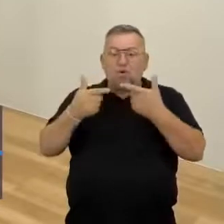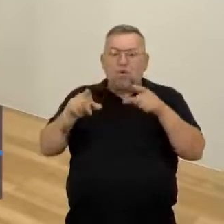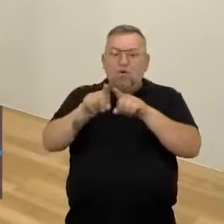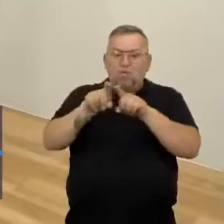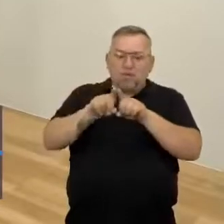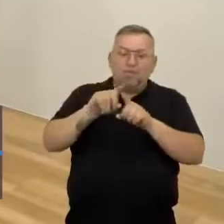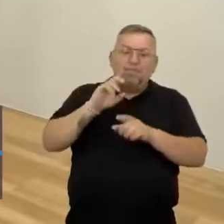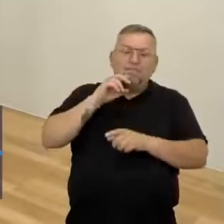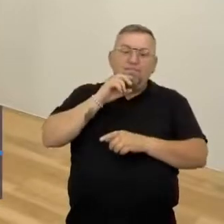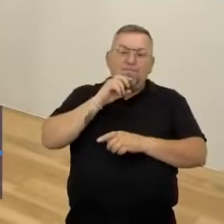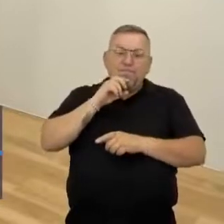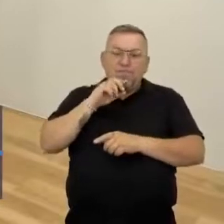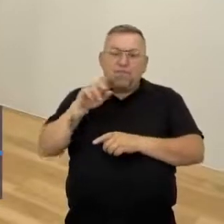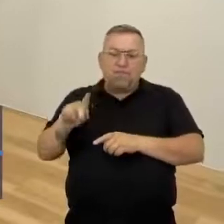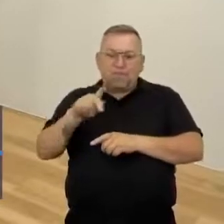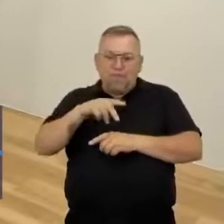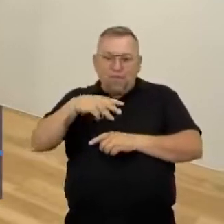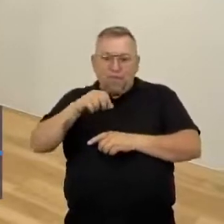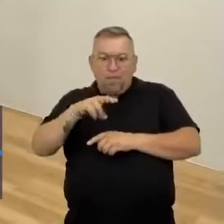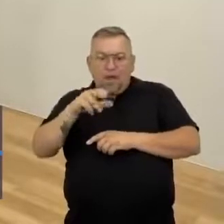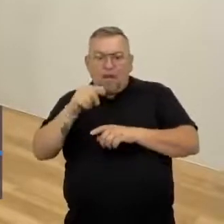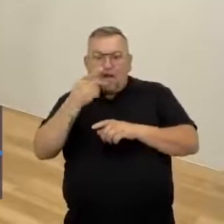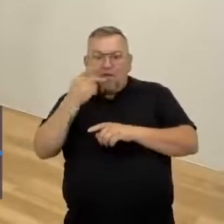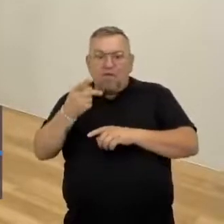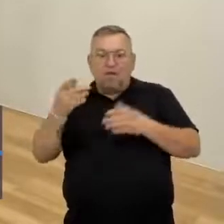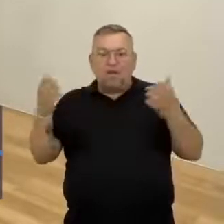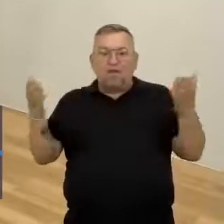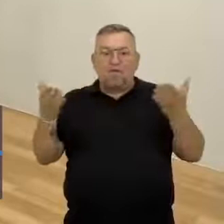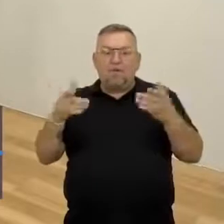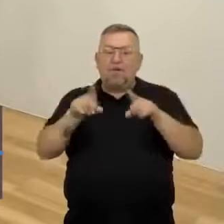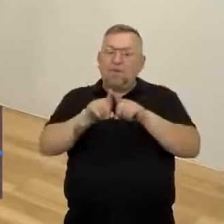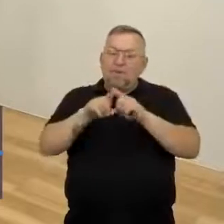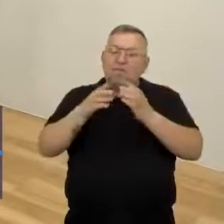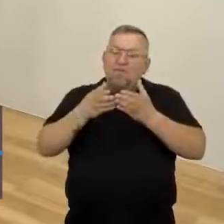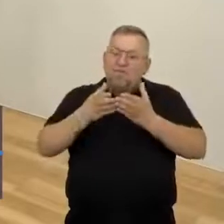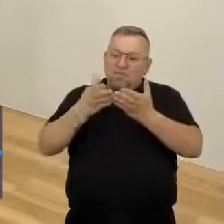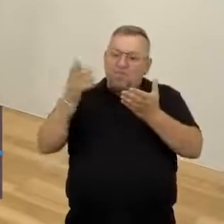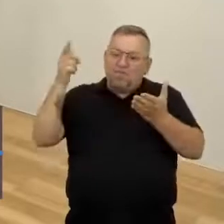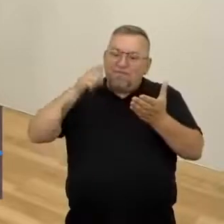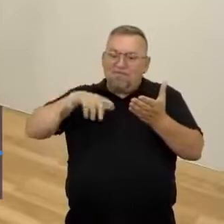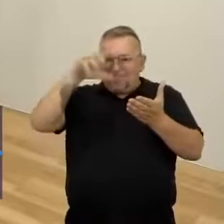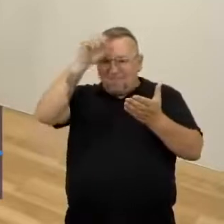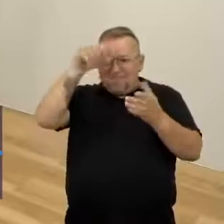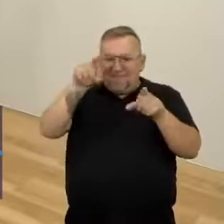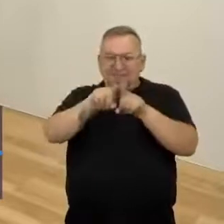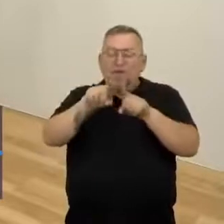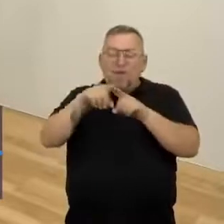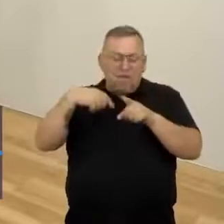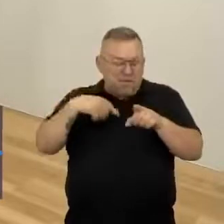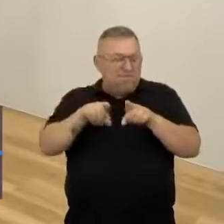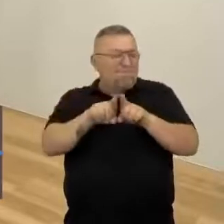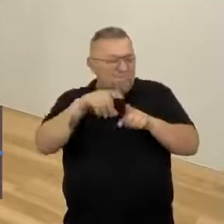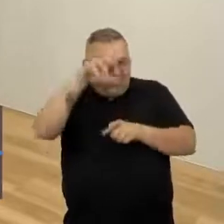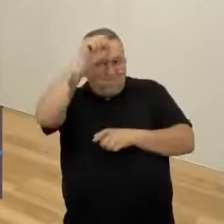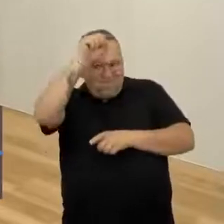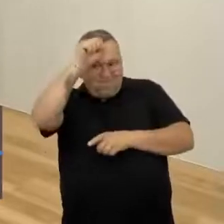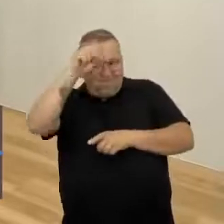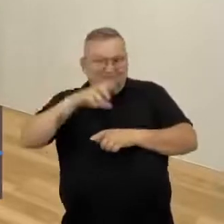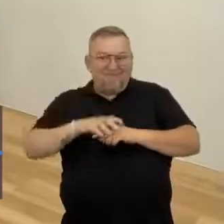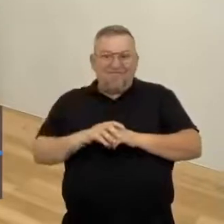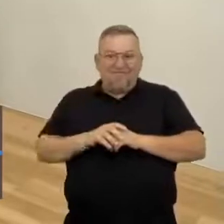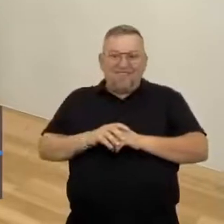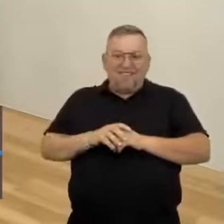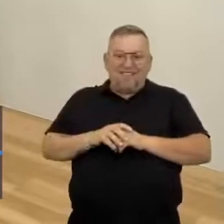instigador. Aí a professora Márcia comenta que adora essas aulas, porque ela consegue aprender bastante. Eu também, professora. Eu também.